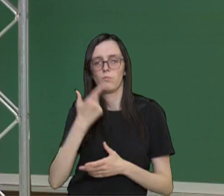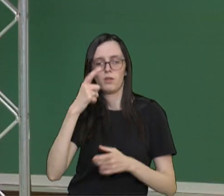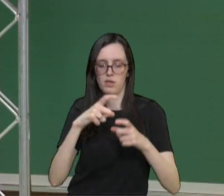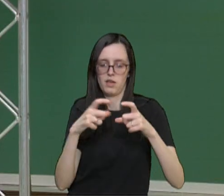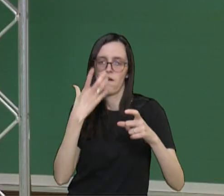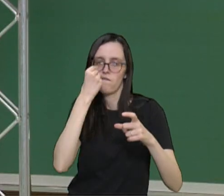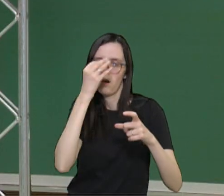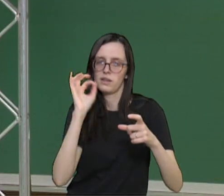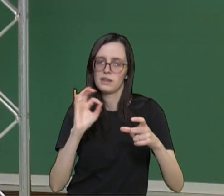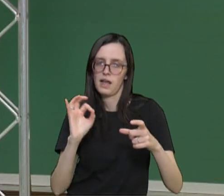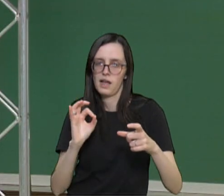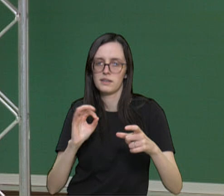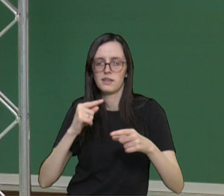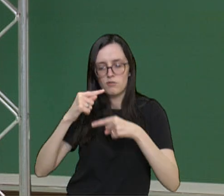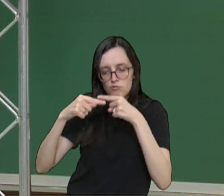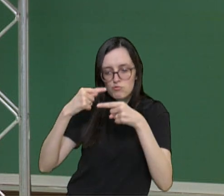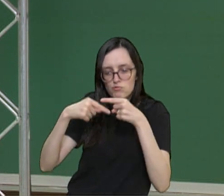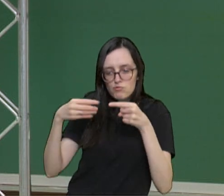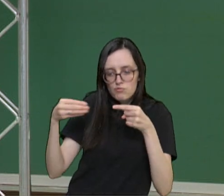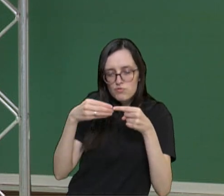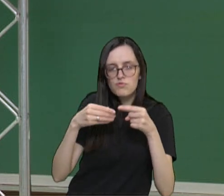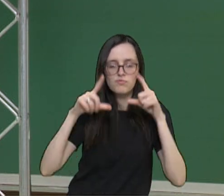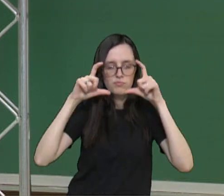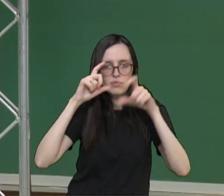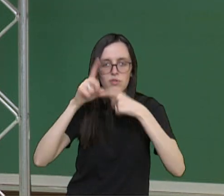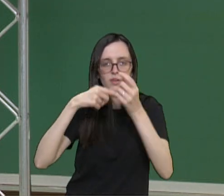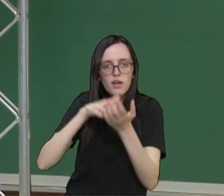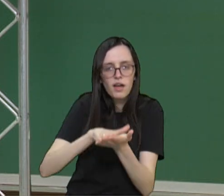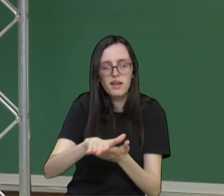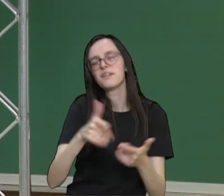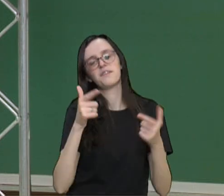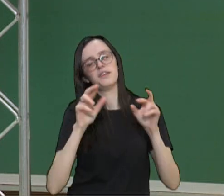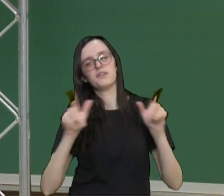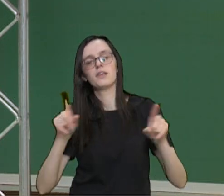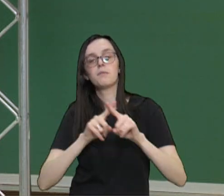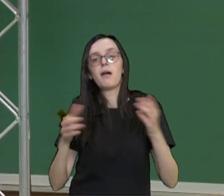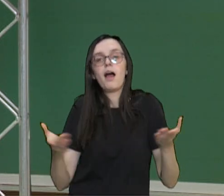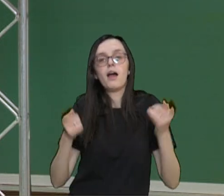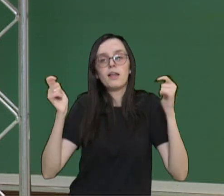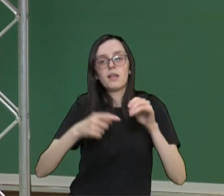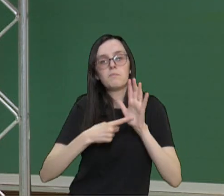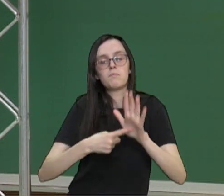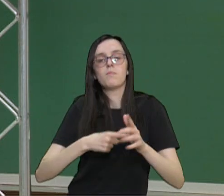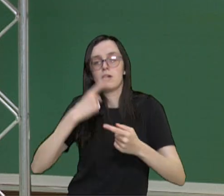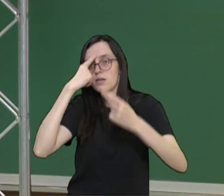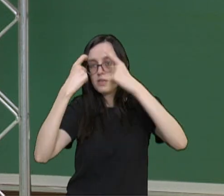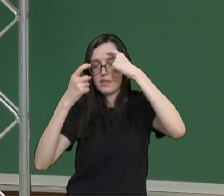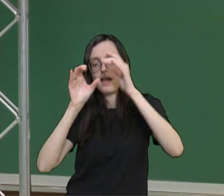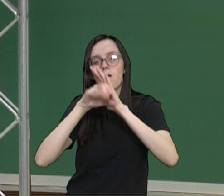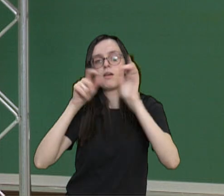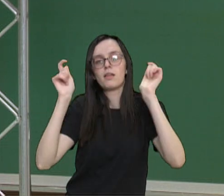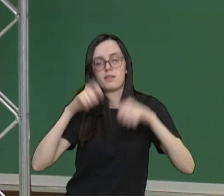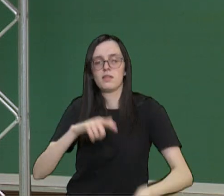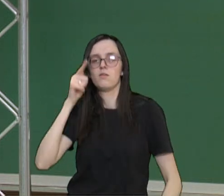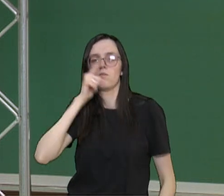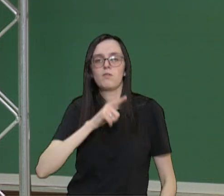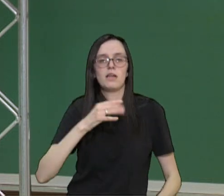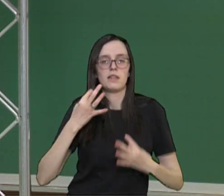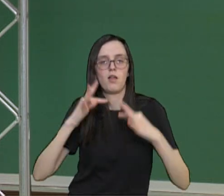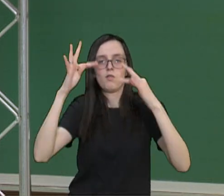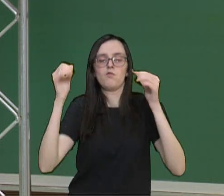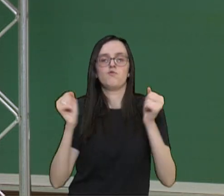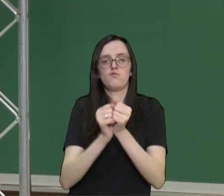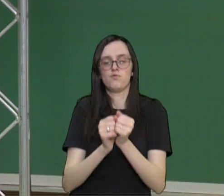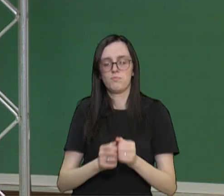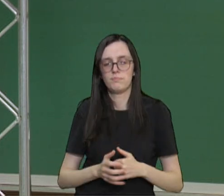um processo artesanal do filme, né? Hoje é uma expressão artística capaz de mostrar ideias e conceitos, ganha espaço com a tecnologia.